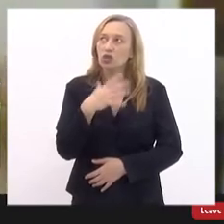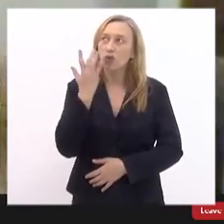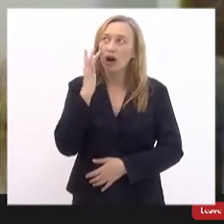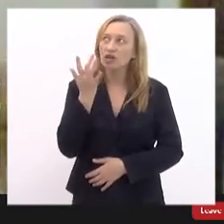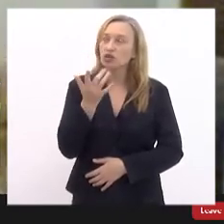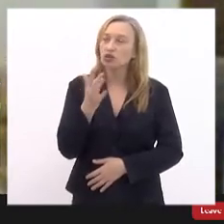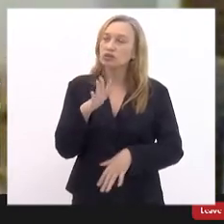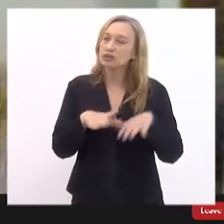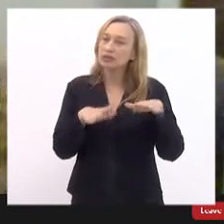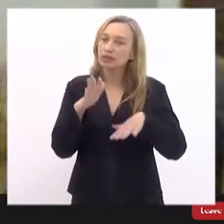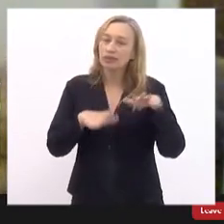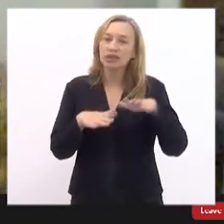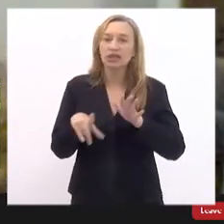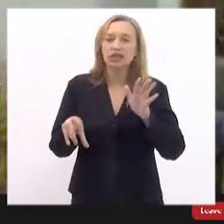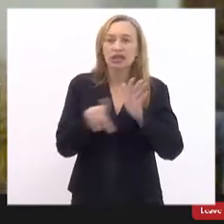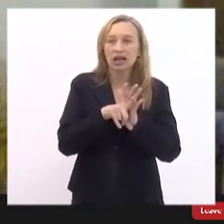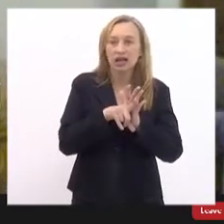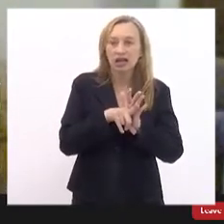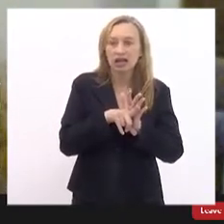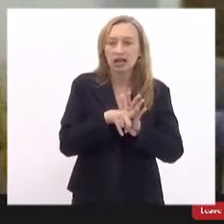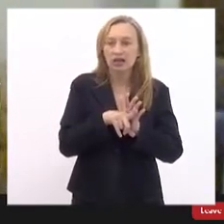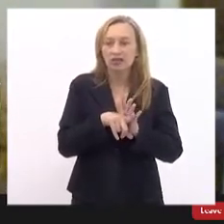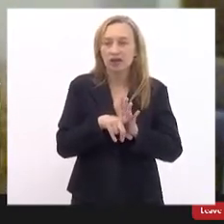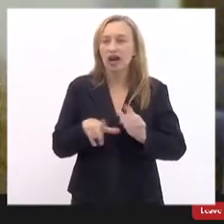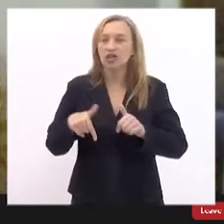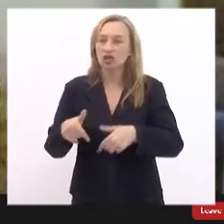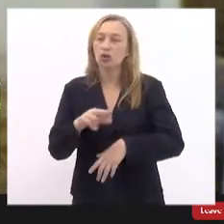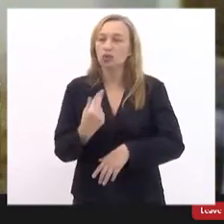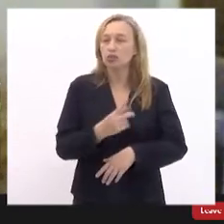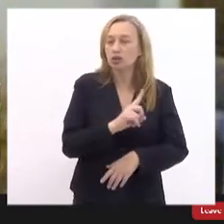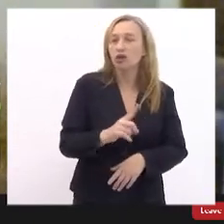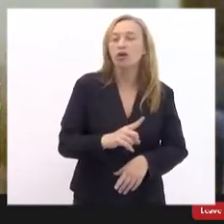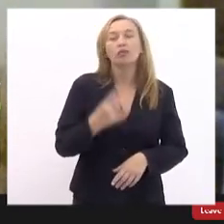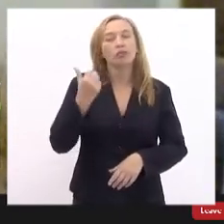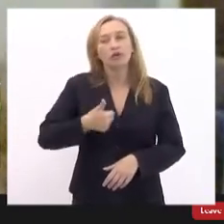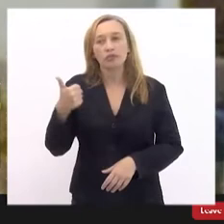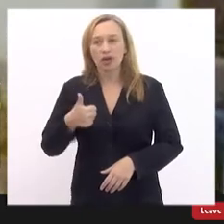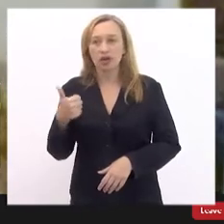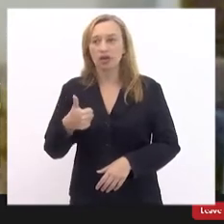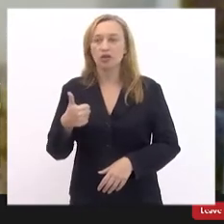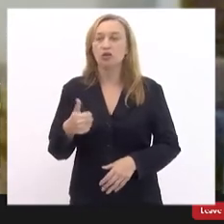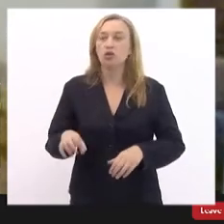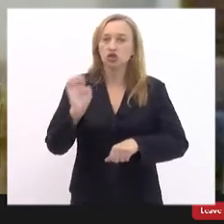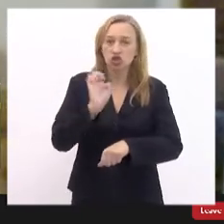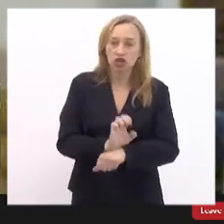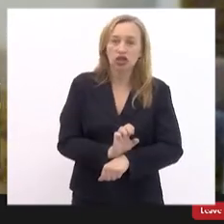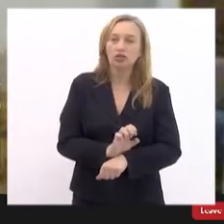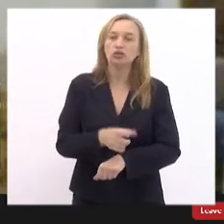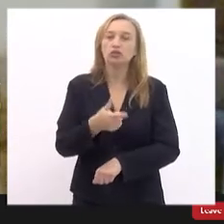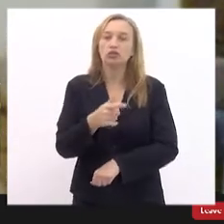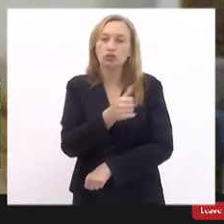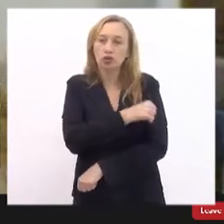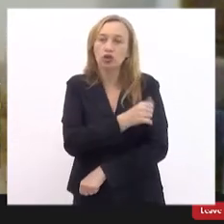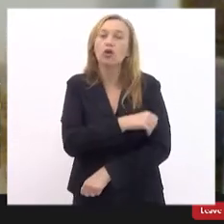que independente se as leis vão pegar ou não, eu acho que, em primeiro lugar, o Estado do Rio de Janeiro precisa, a partir dos